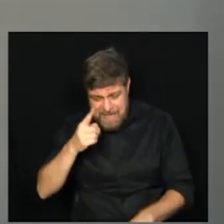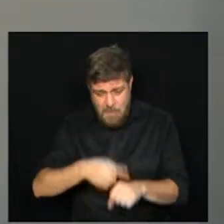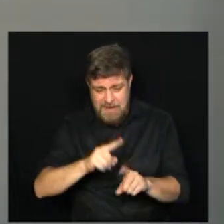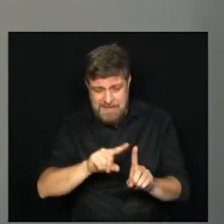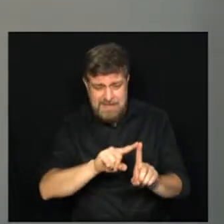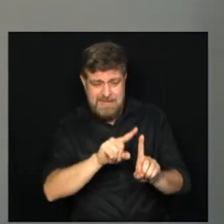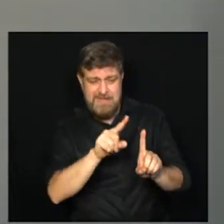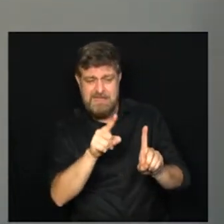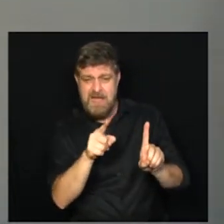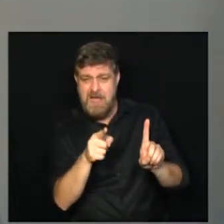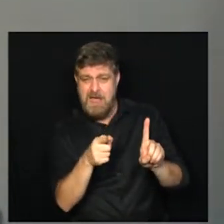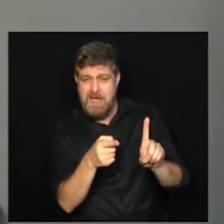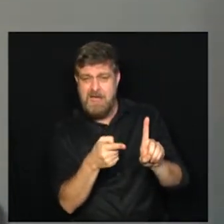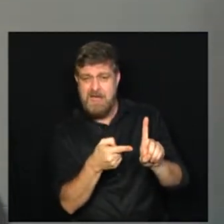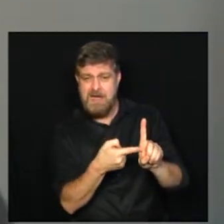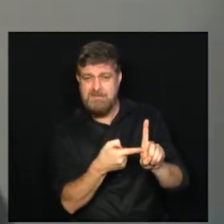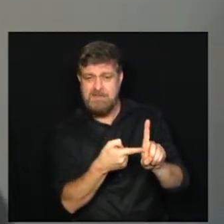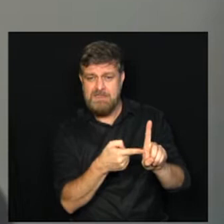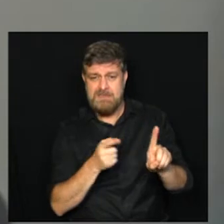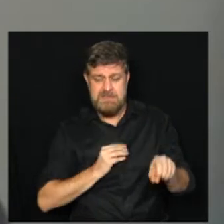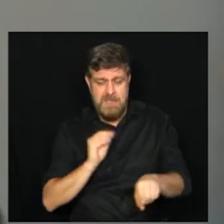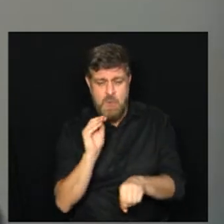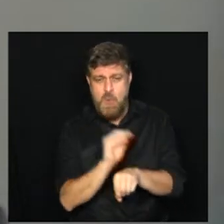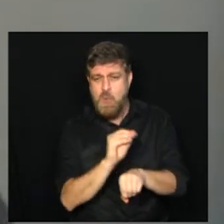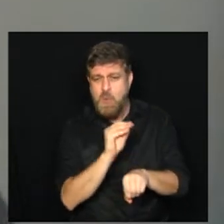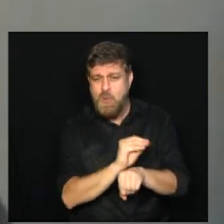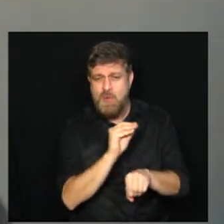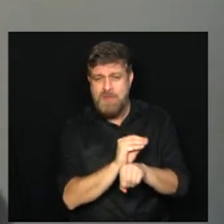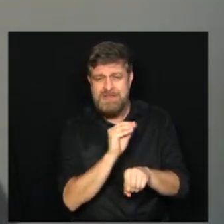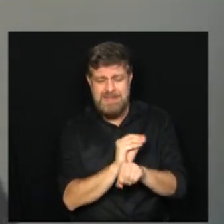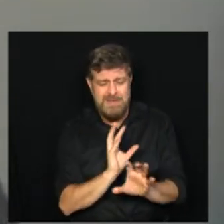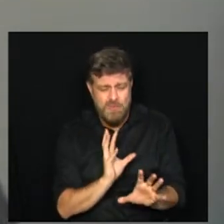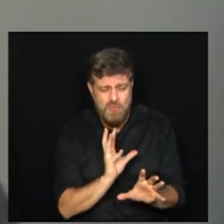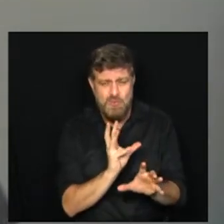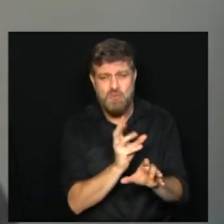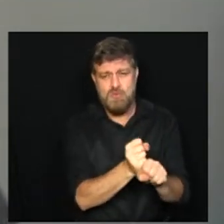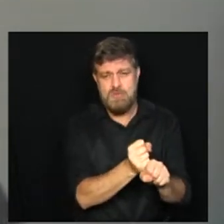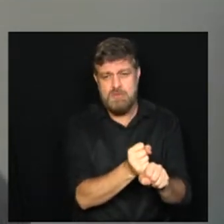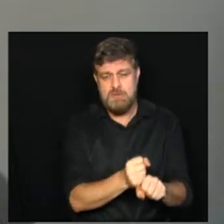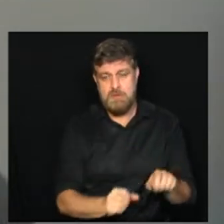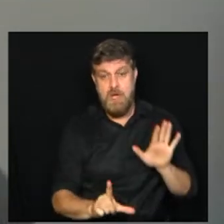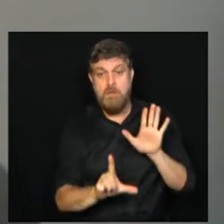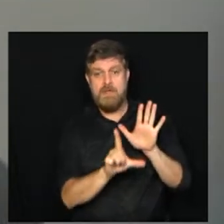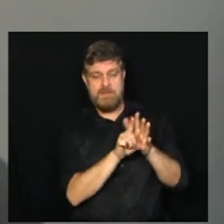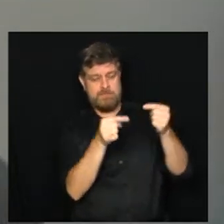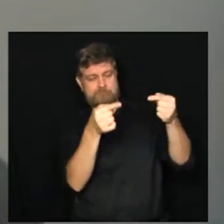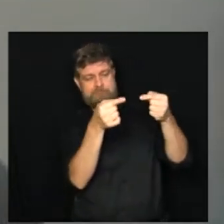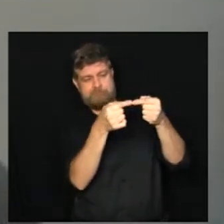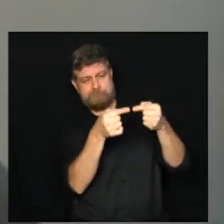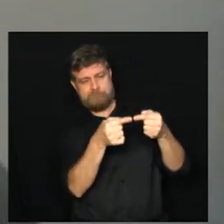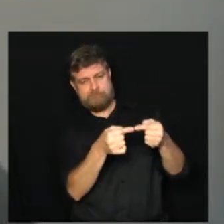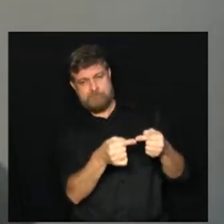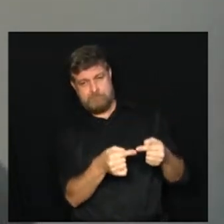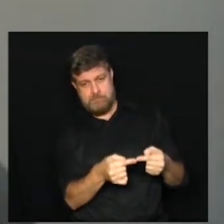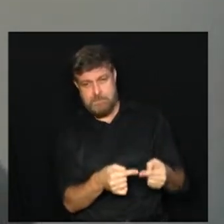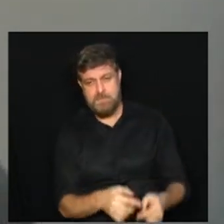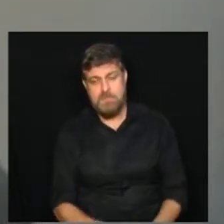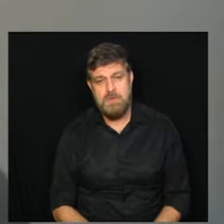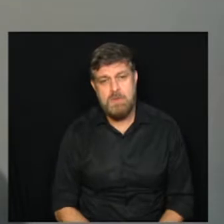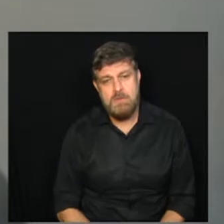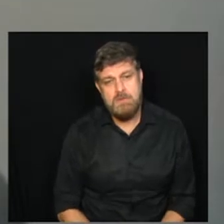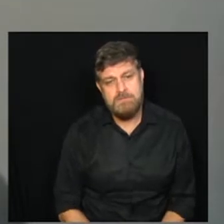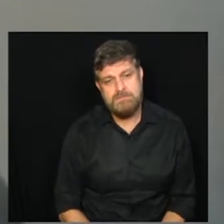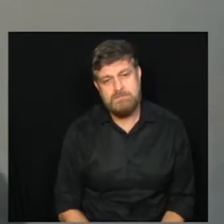elas serem atendidas em todas as suas necessidades. Então, essa lei vem muito de encontro a isso, e eu